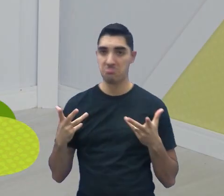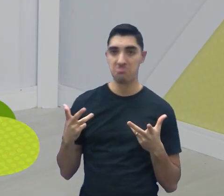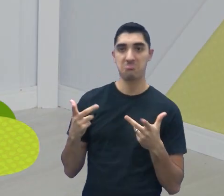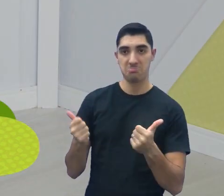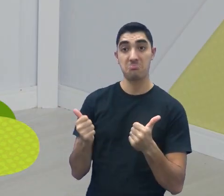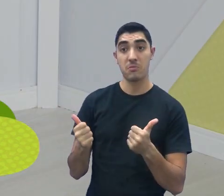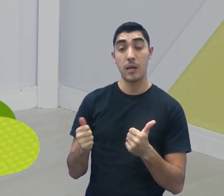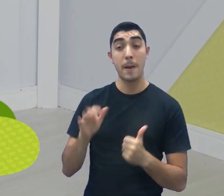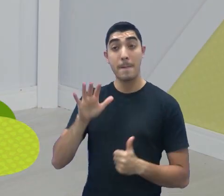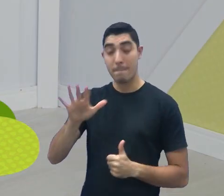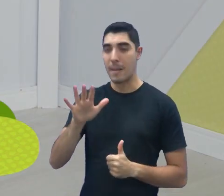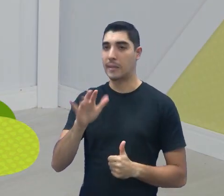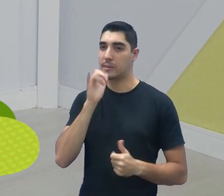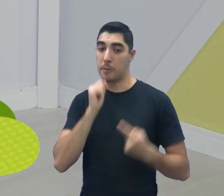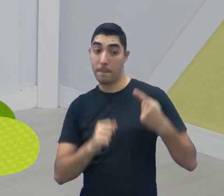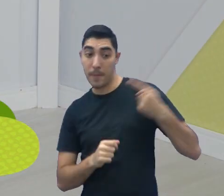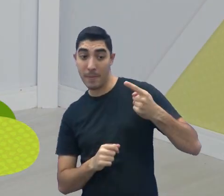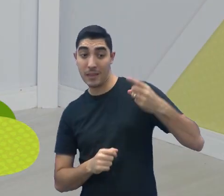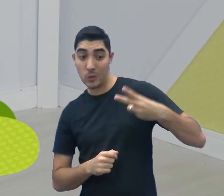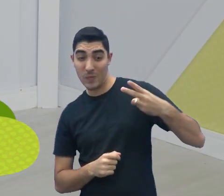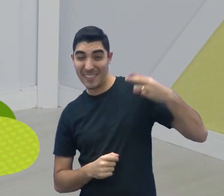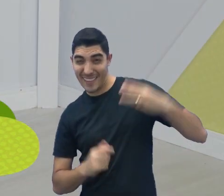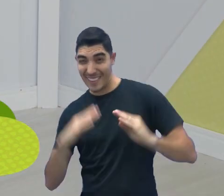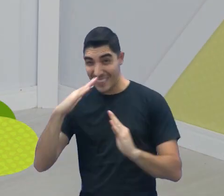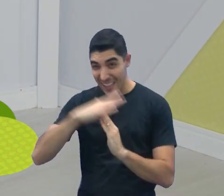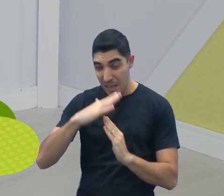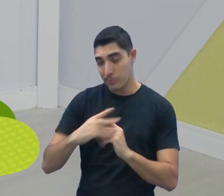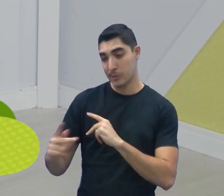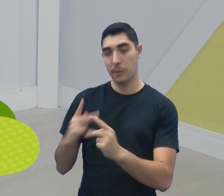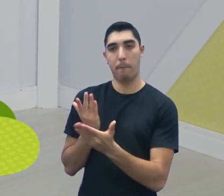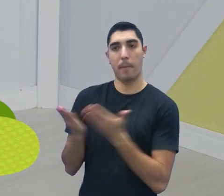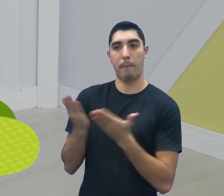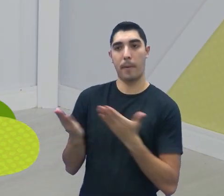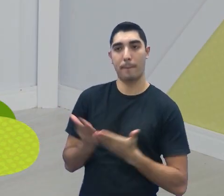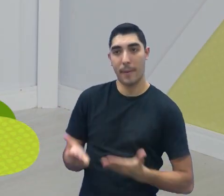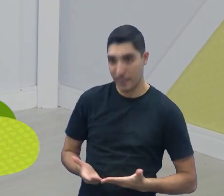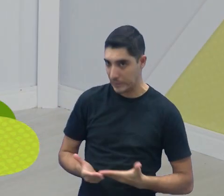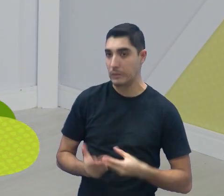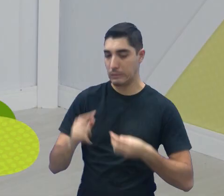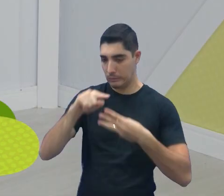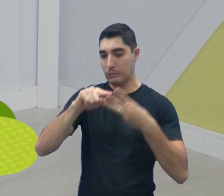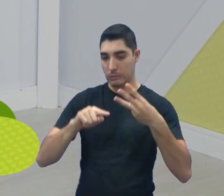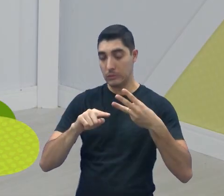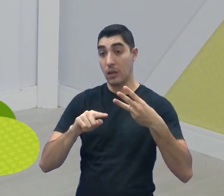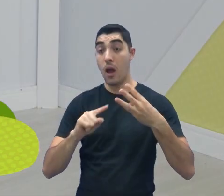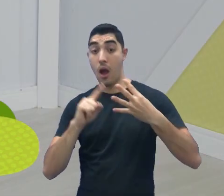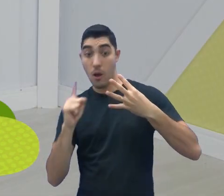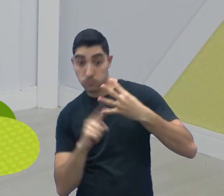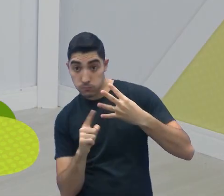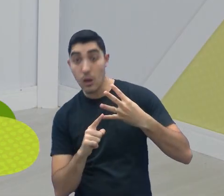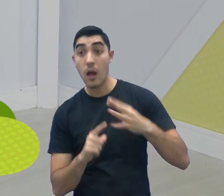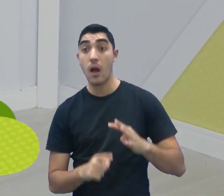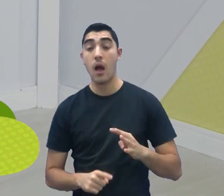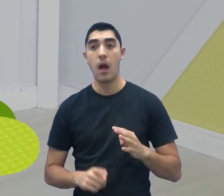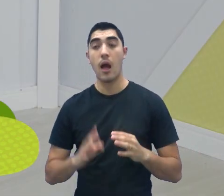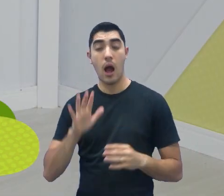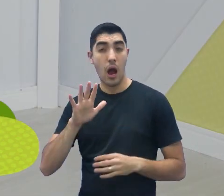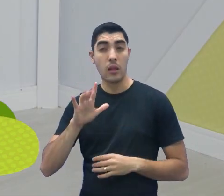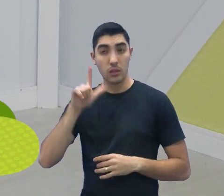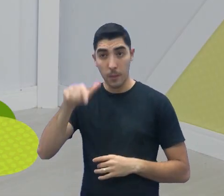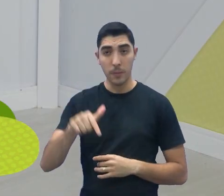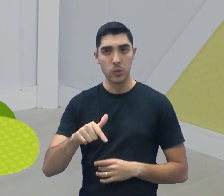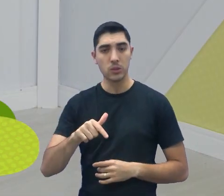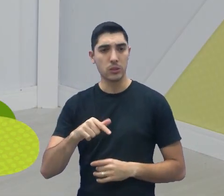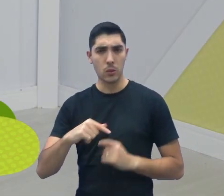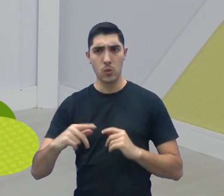perdeu o jogo inteiro. Os primeiros 3 quartos, acho que só, talvez a primeira cesta do jogo tenha sido do São José, depois o Cruzeiro dominou, só que aí no último quarto o